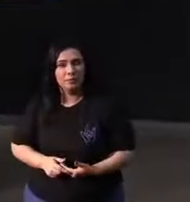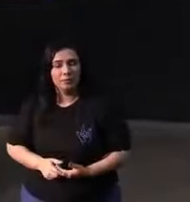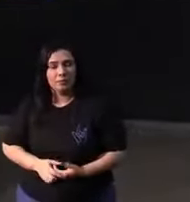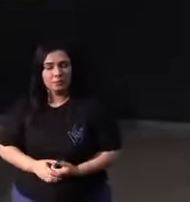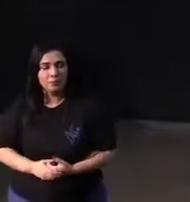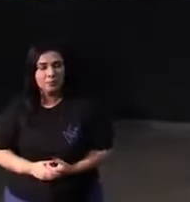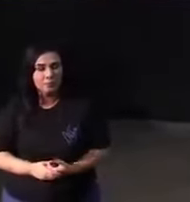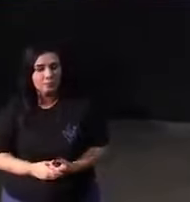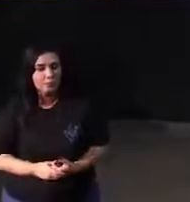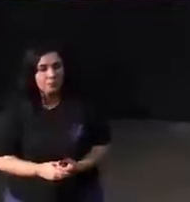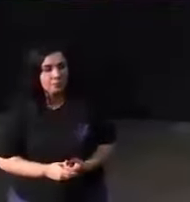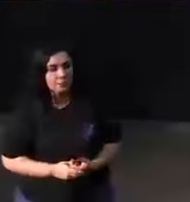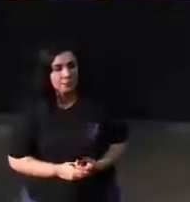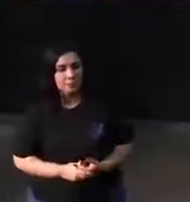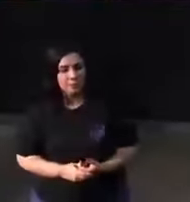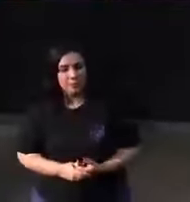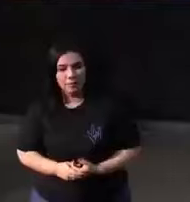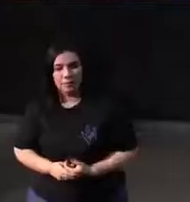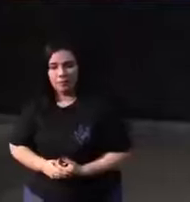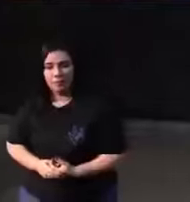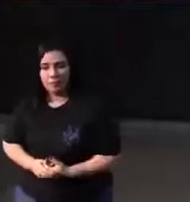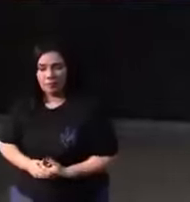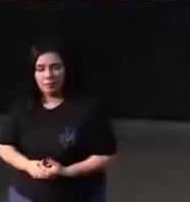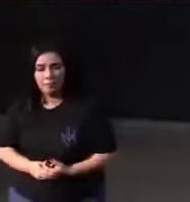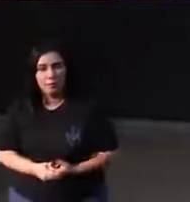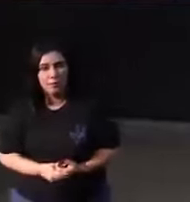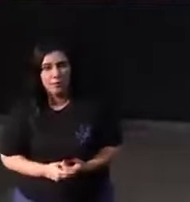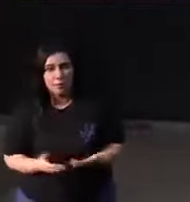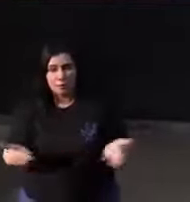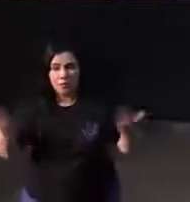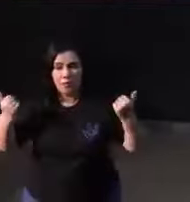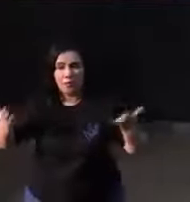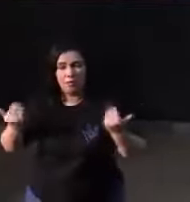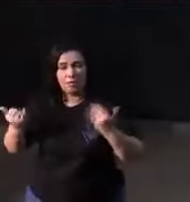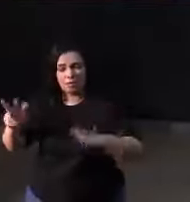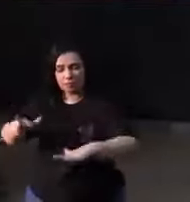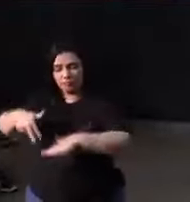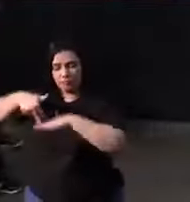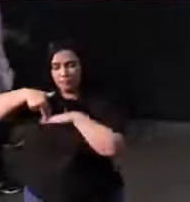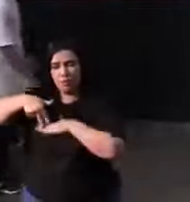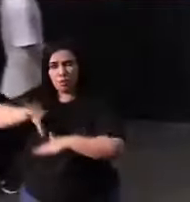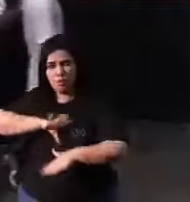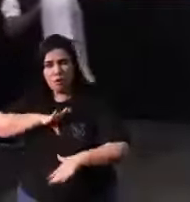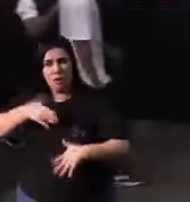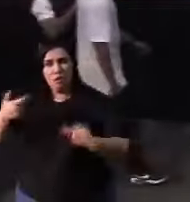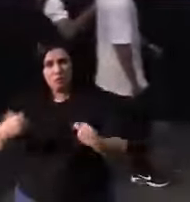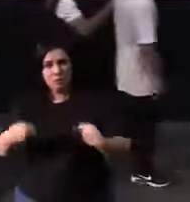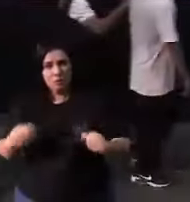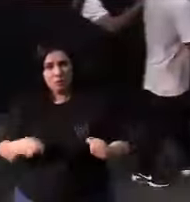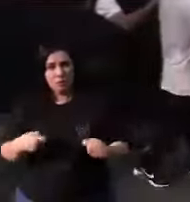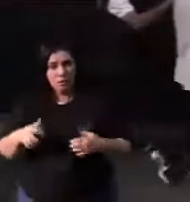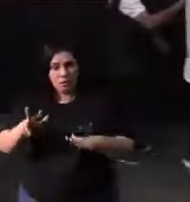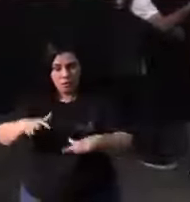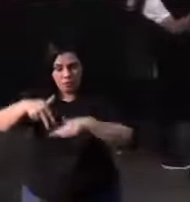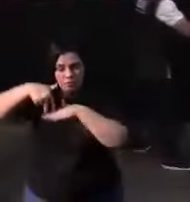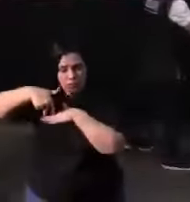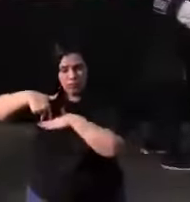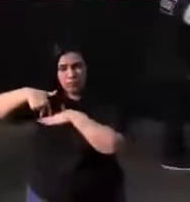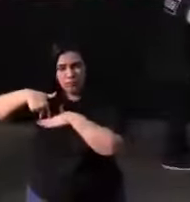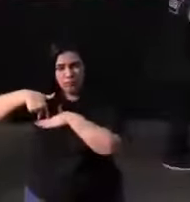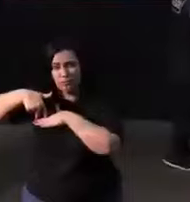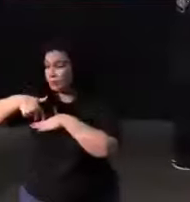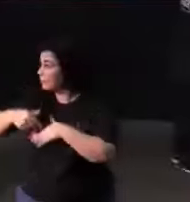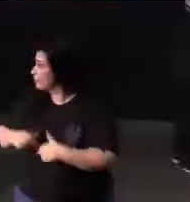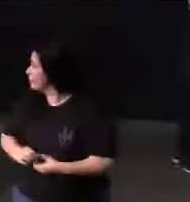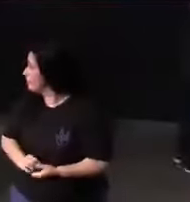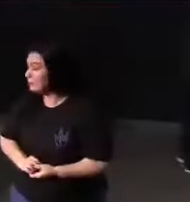altar. Isso, venha, filho. Venha, filho, venha, filho, venha, filho, venha. Caminhe até o altar. Isso, venha, venha, caminhe